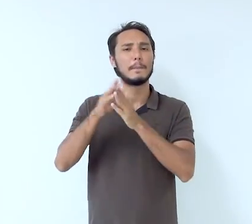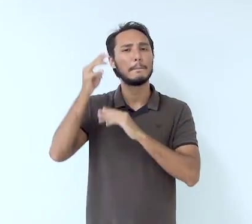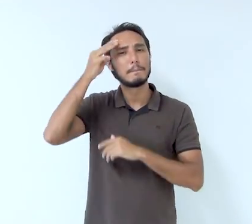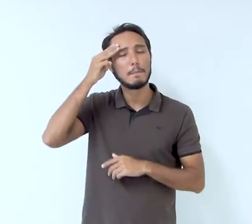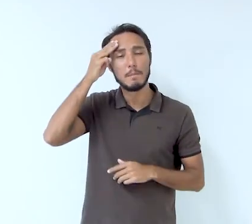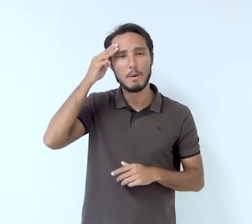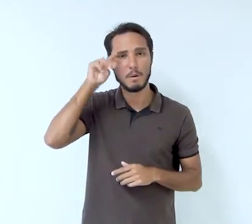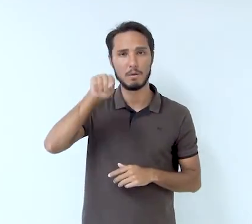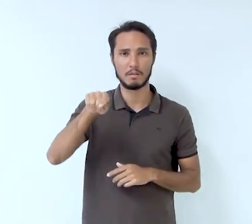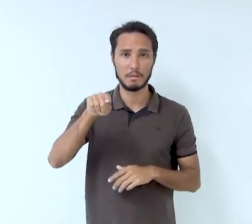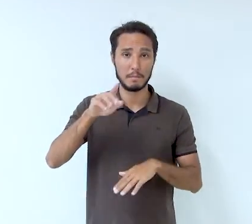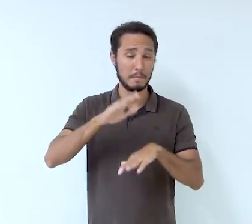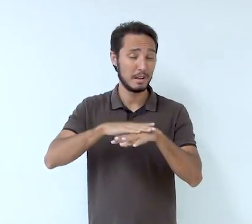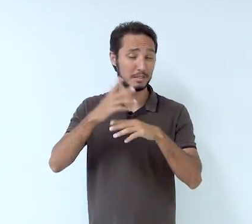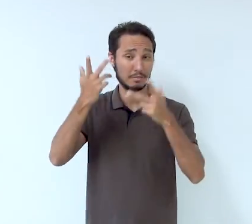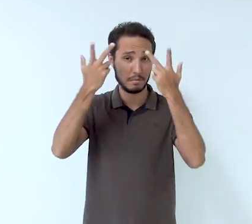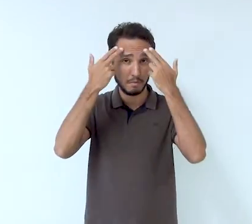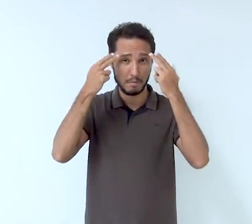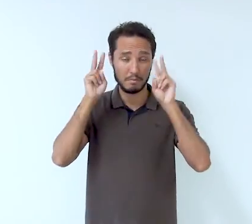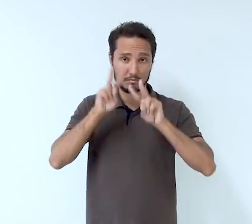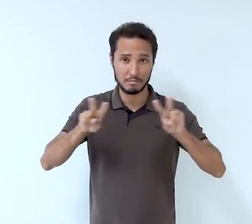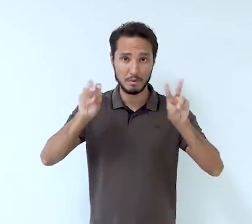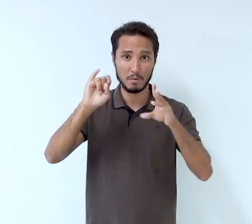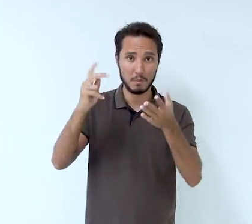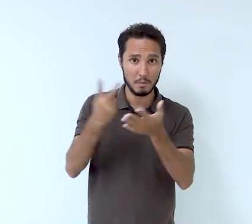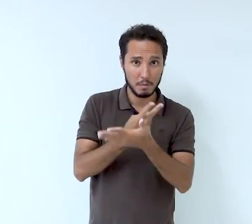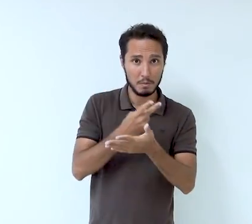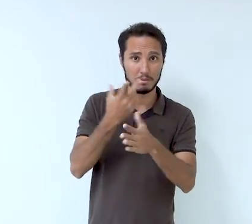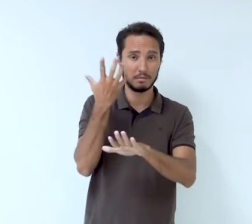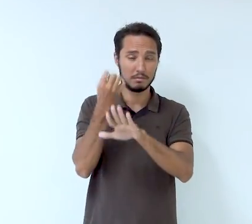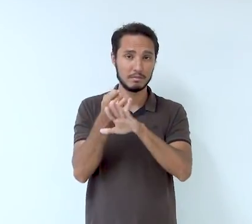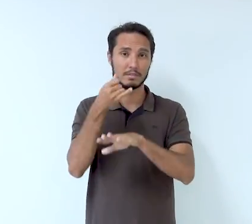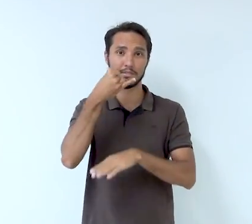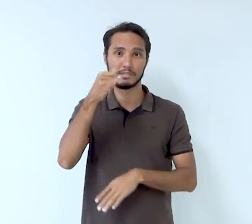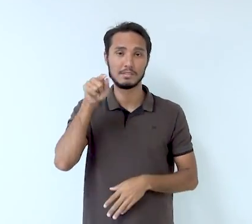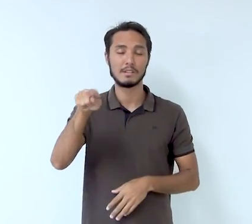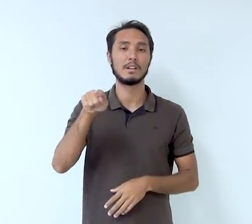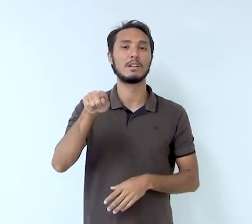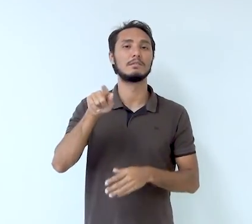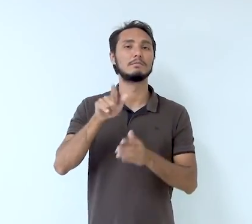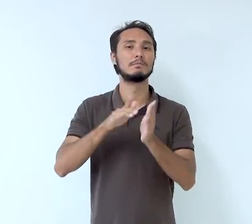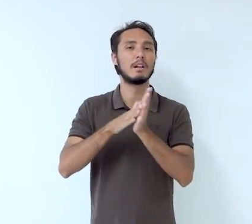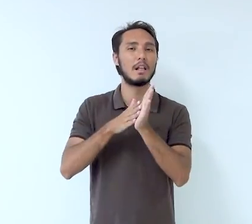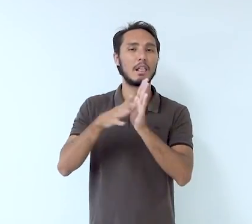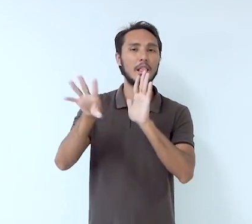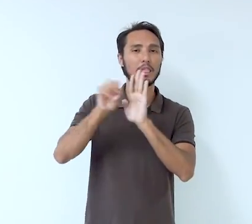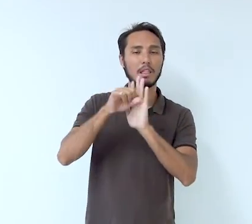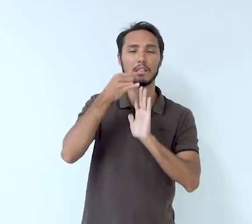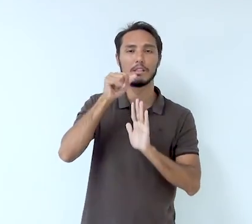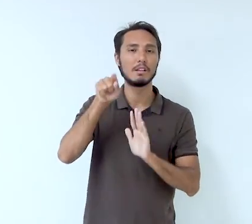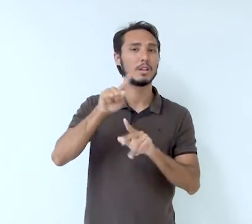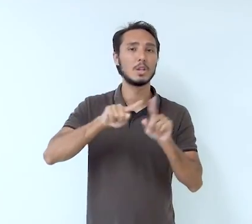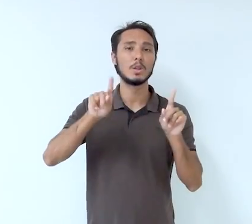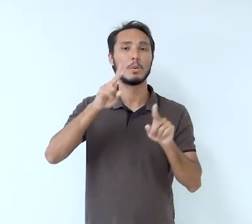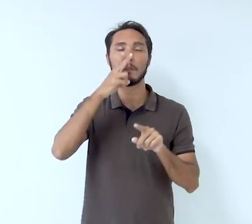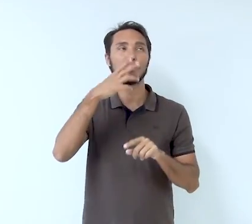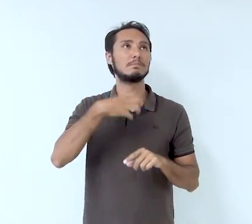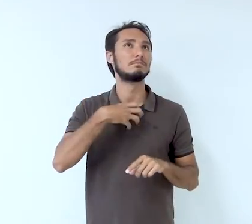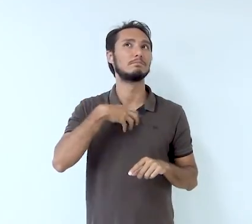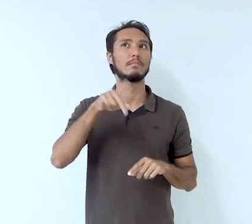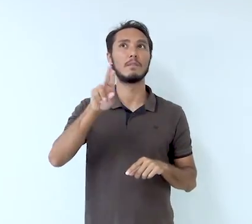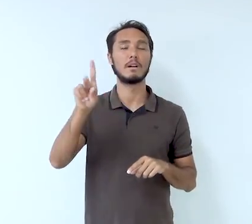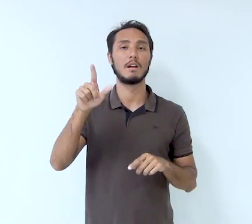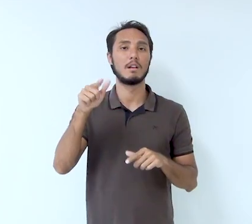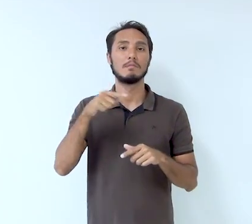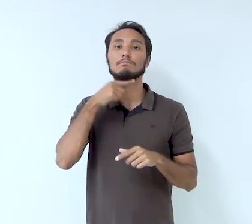eletricidade estática são as memórias. O mais comum, quando acontece uma descarga de eletricidade estática, é que o módulo não